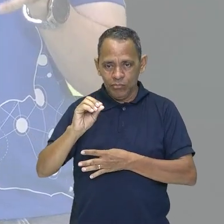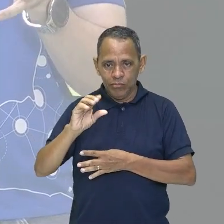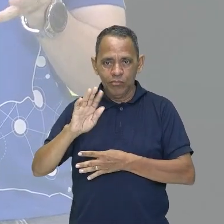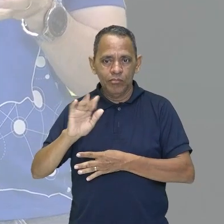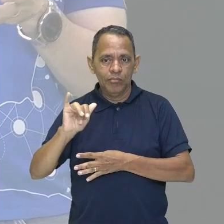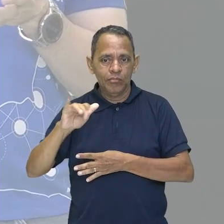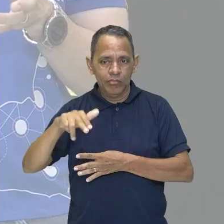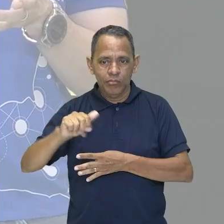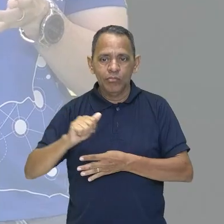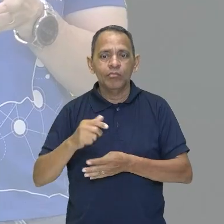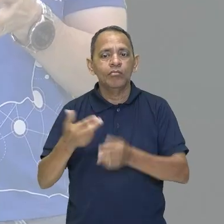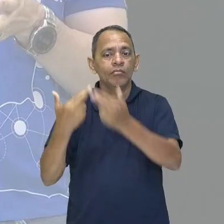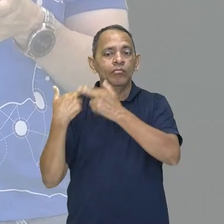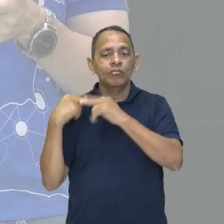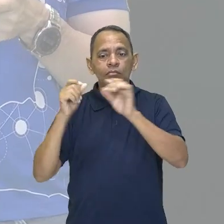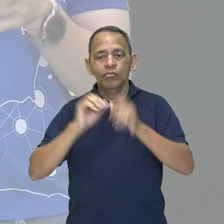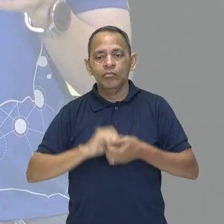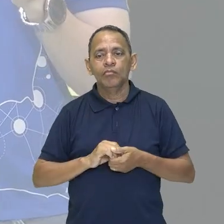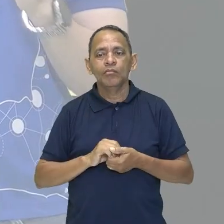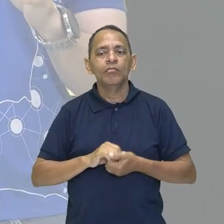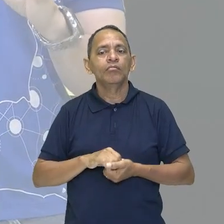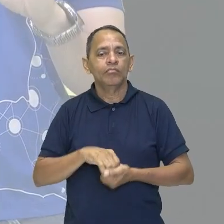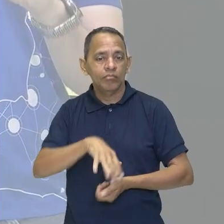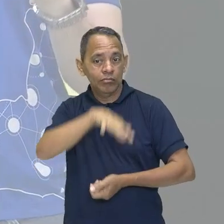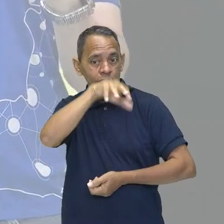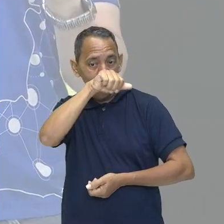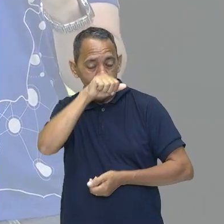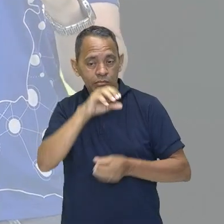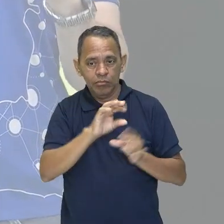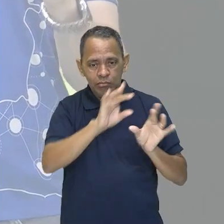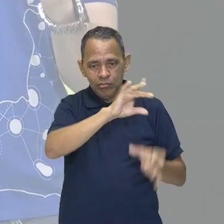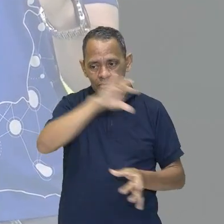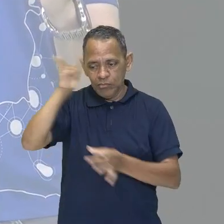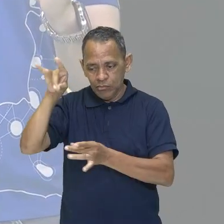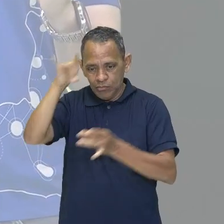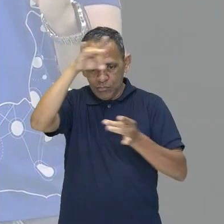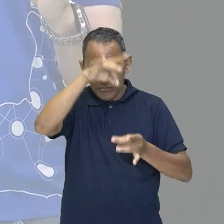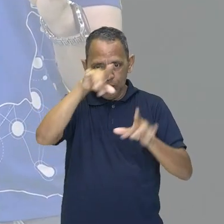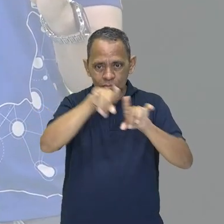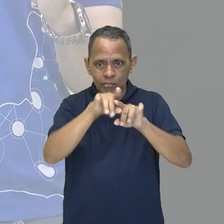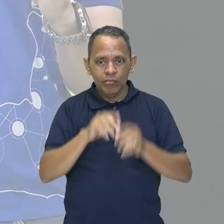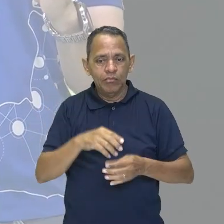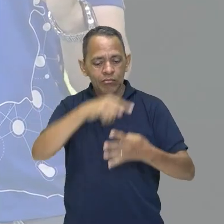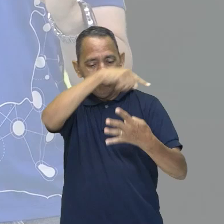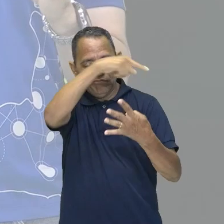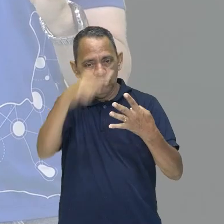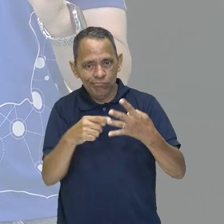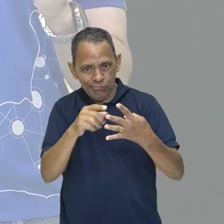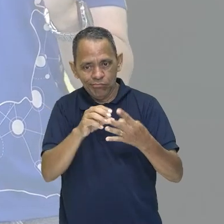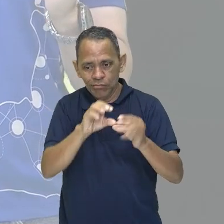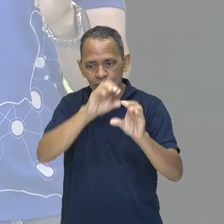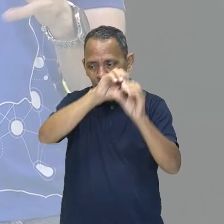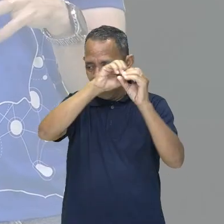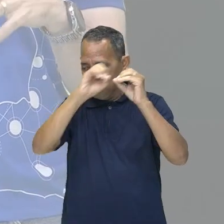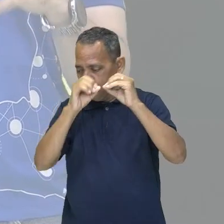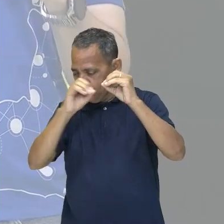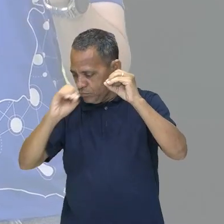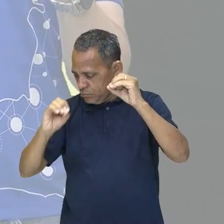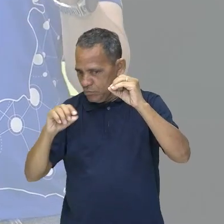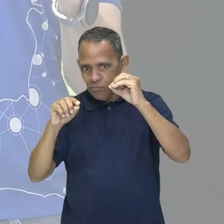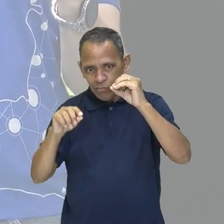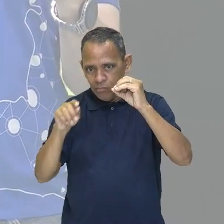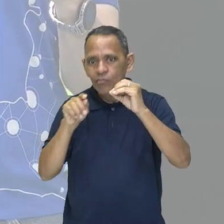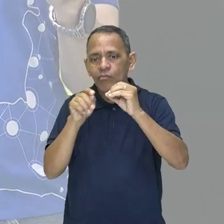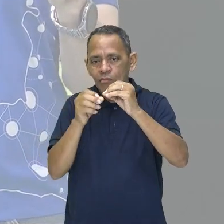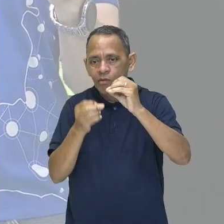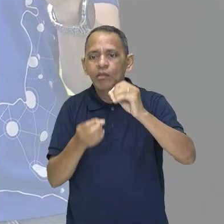Ela é responsável por esse transporte e é formada por 4 subunidades proteicas. Ou seja, essa estrutura